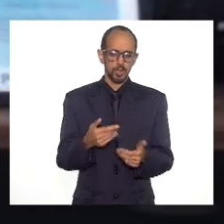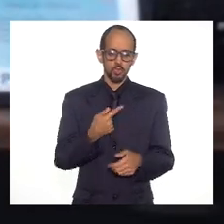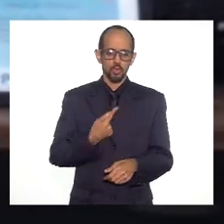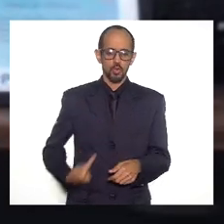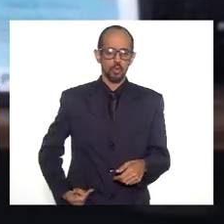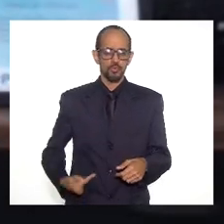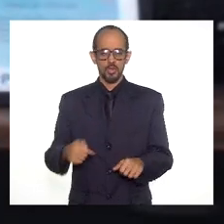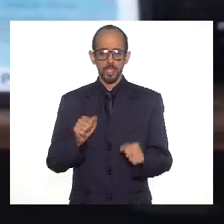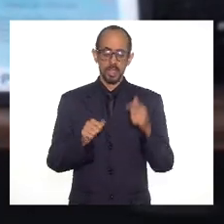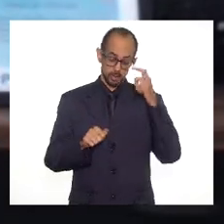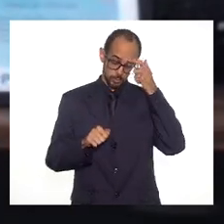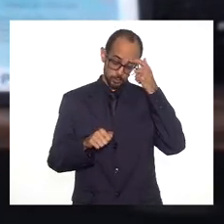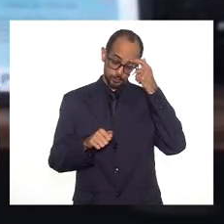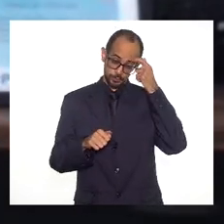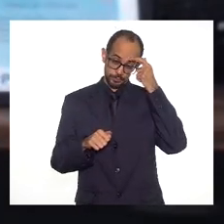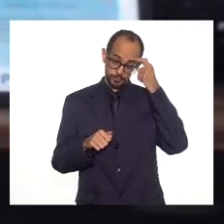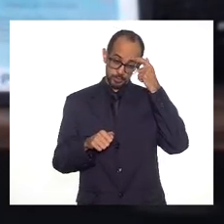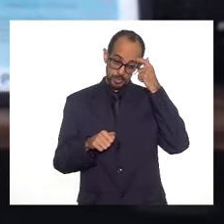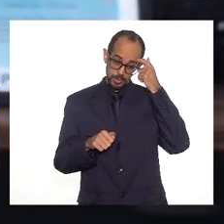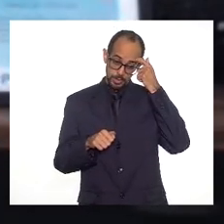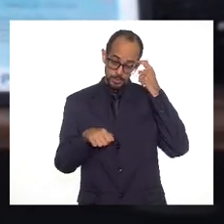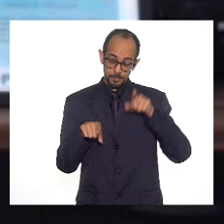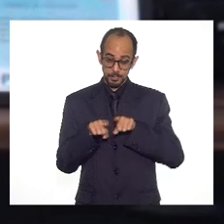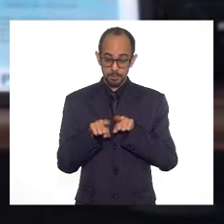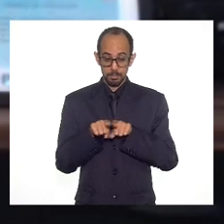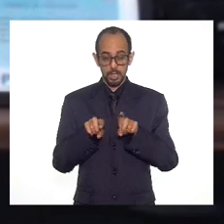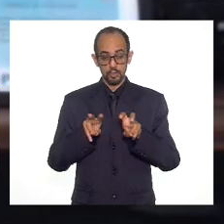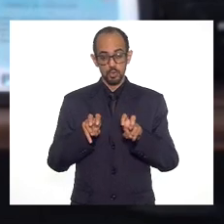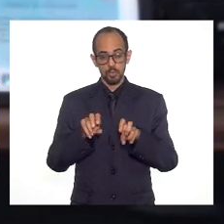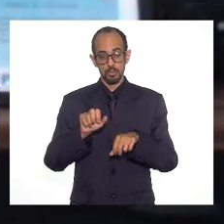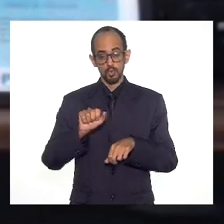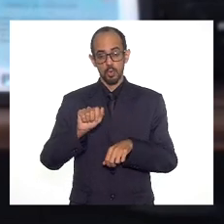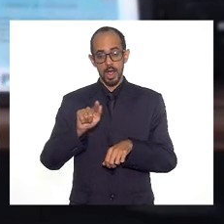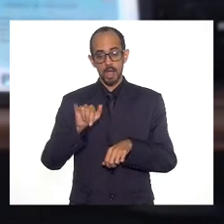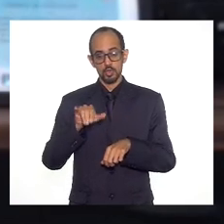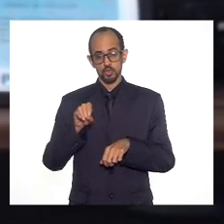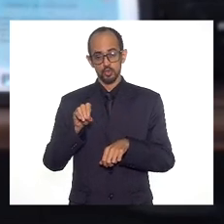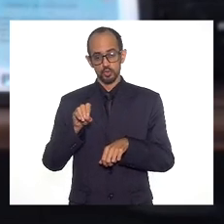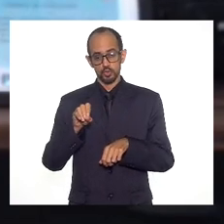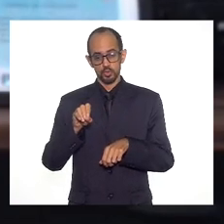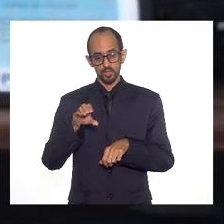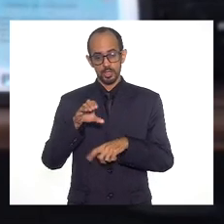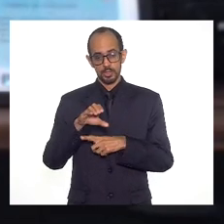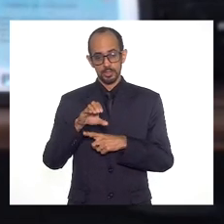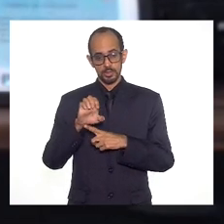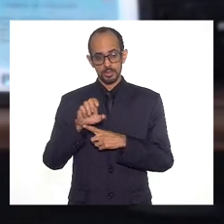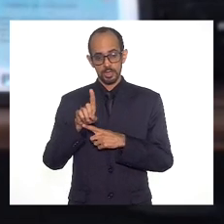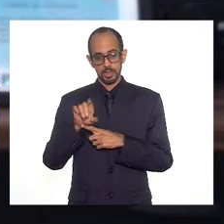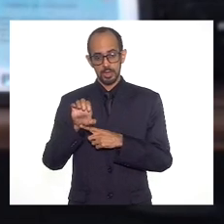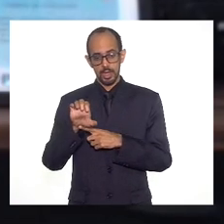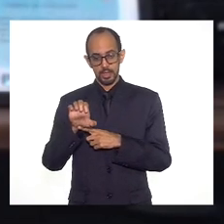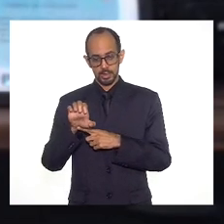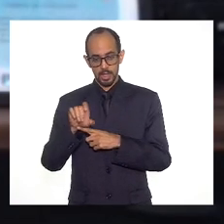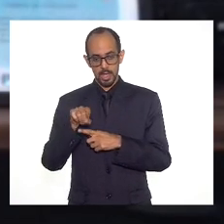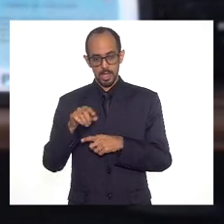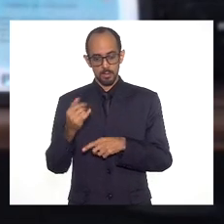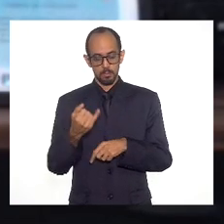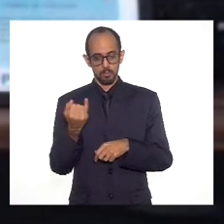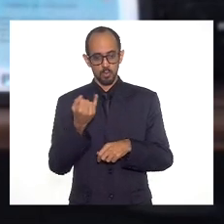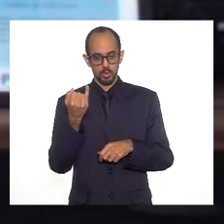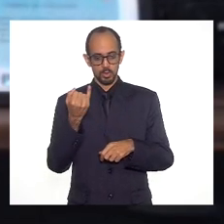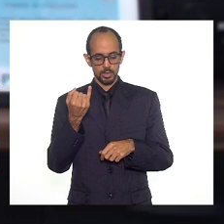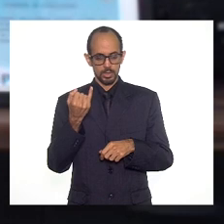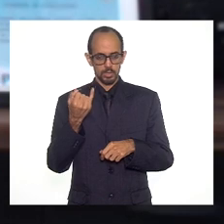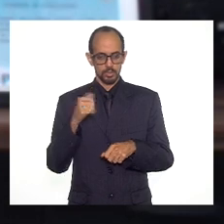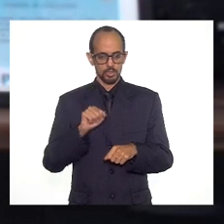relação da retirada do ágio da SEDAI. É importante que a gente deixe o governo tratar e operar